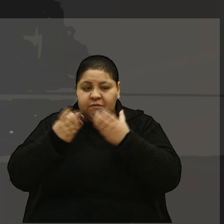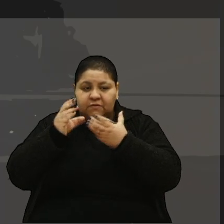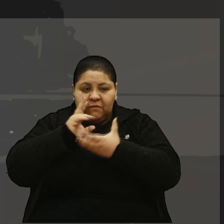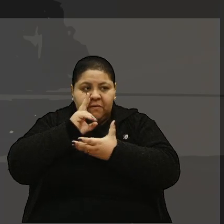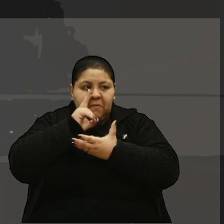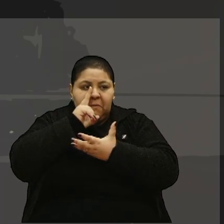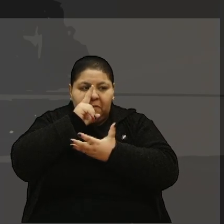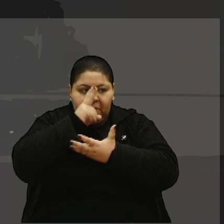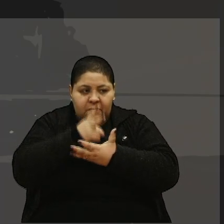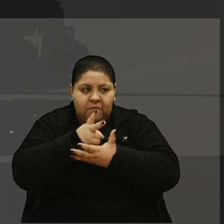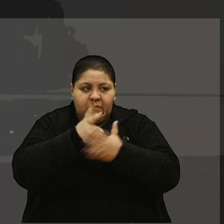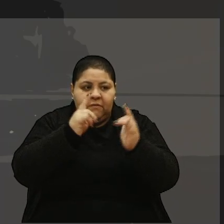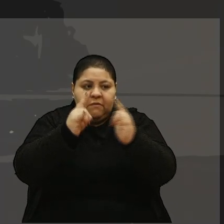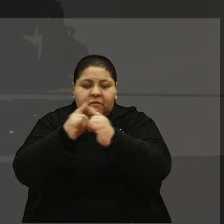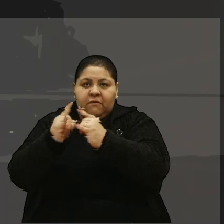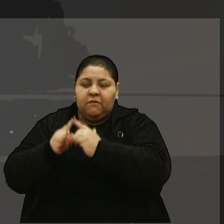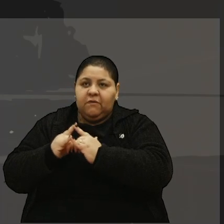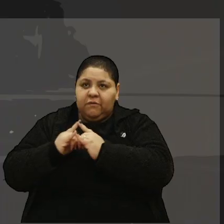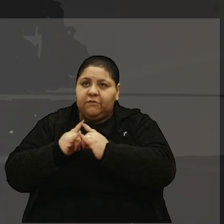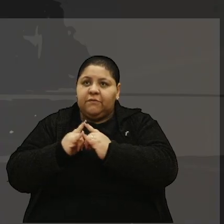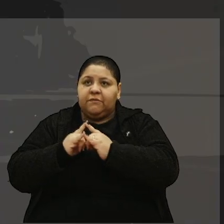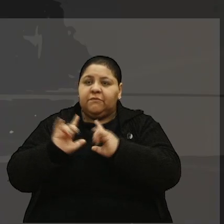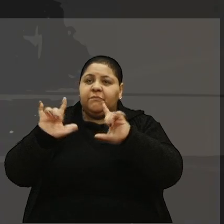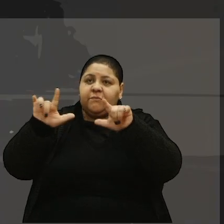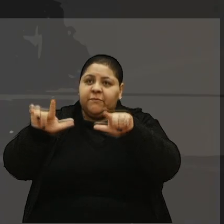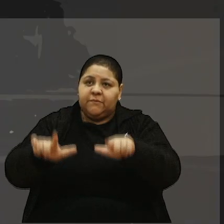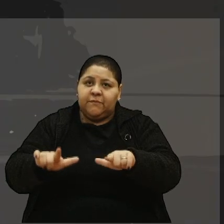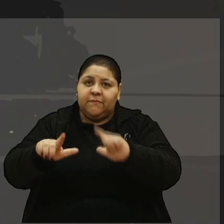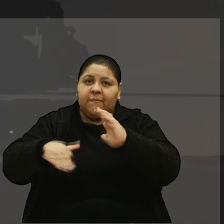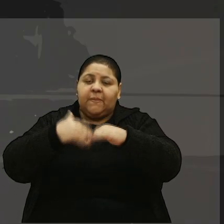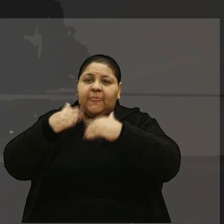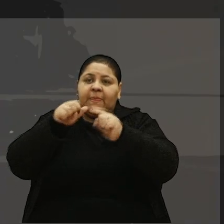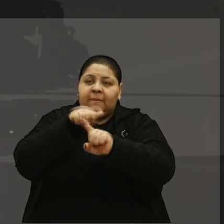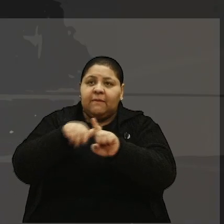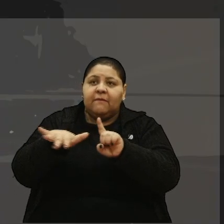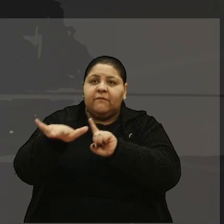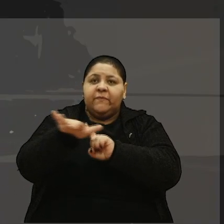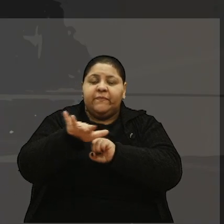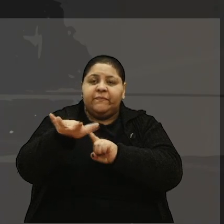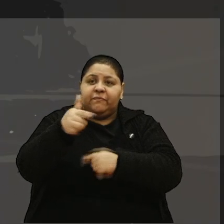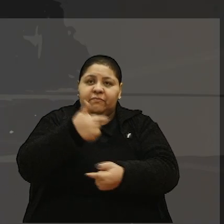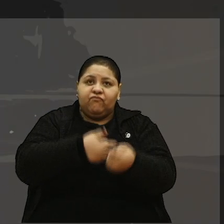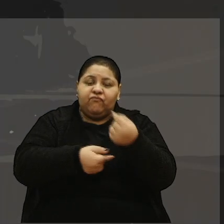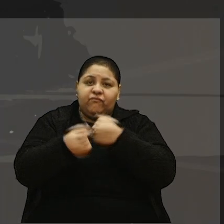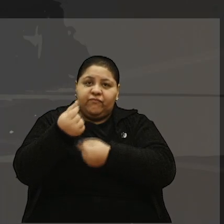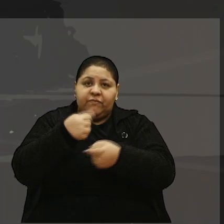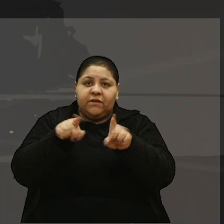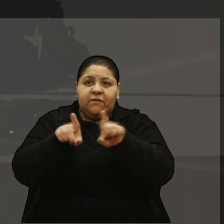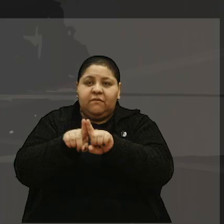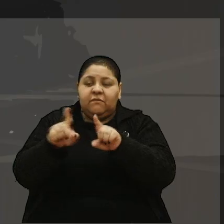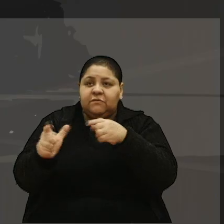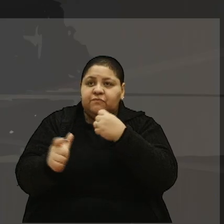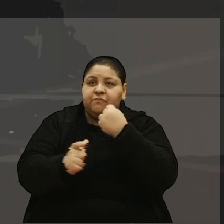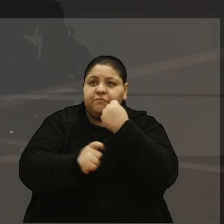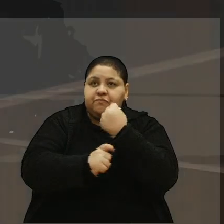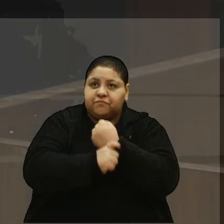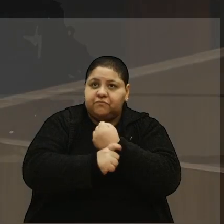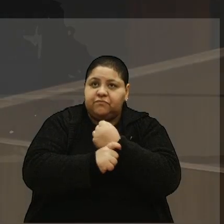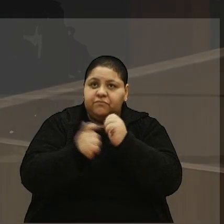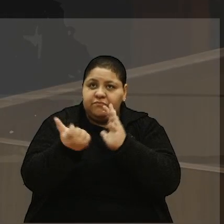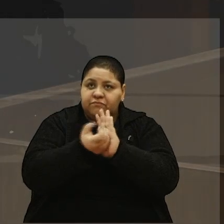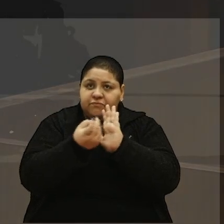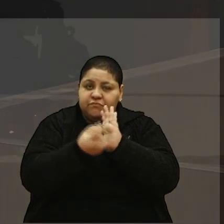fortalecendo a entidade local de desenvolvimento social e econômico, além de garantir o